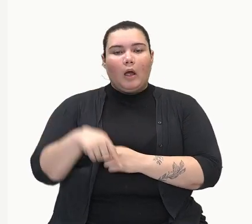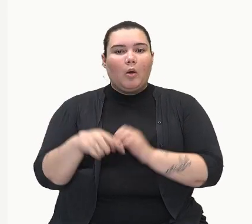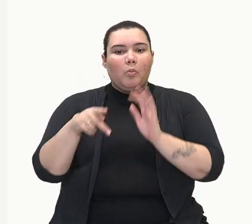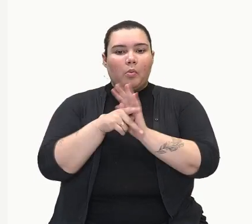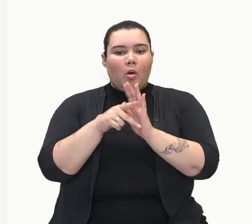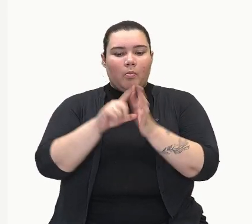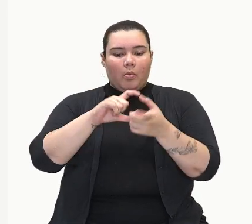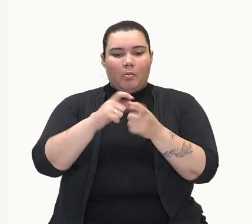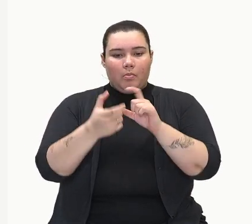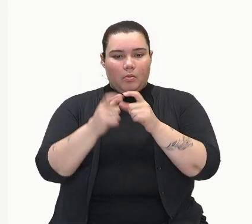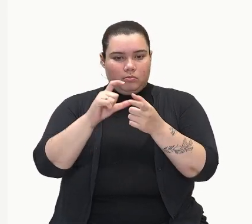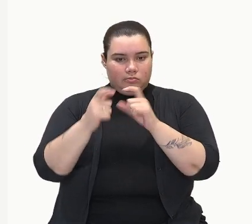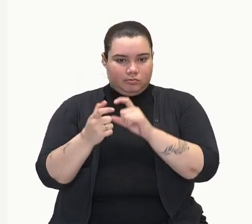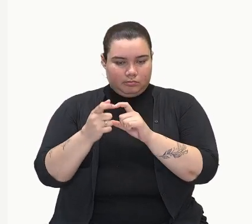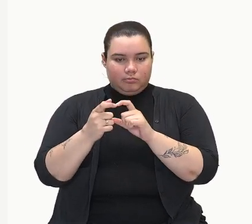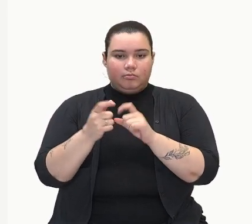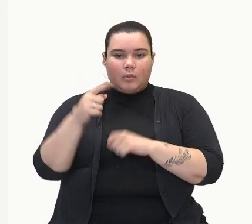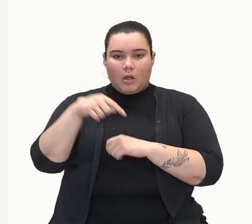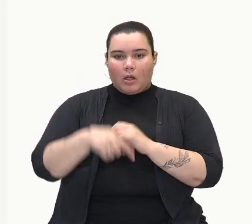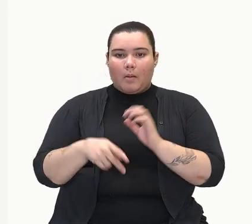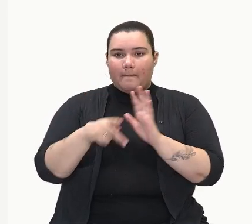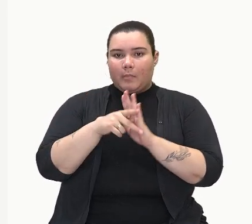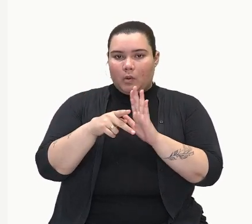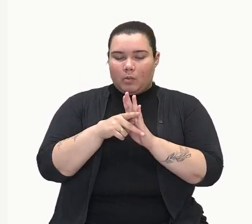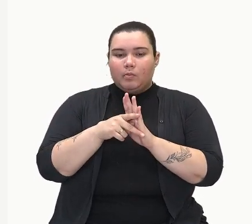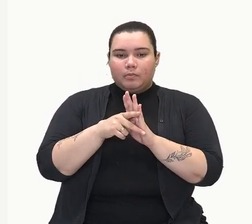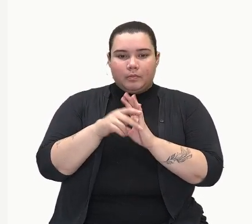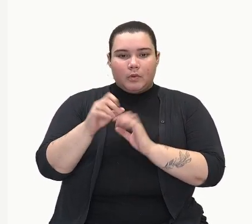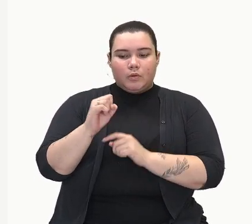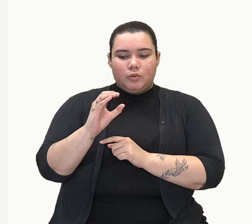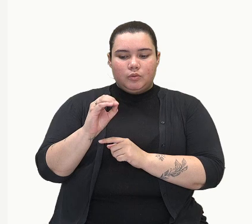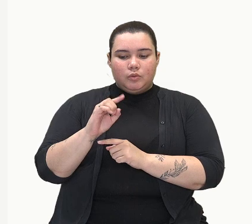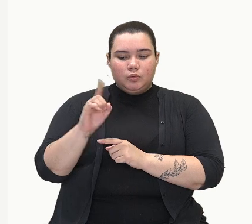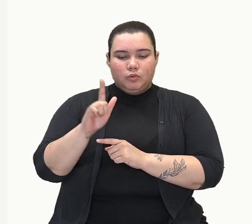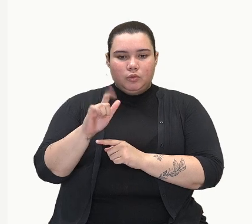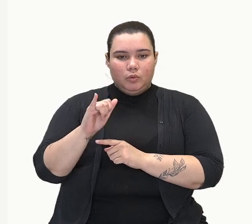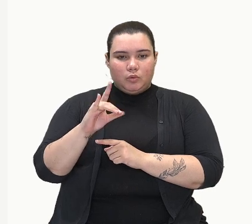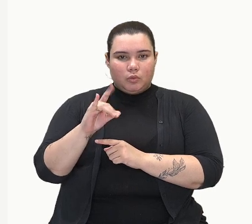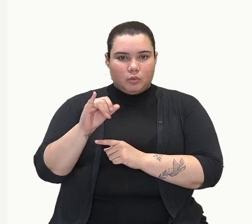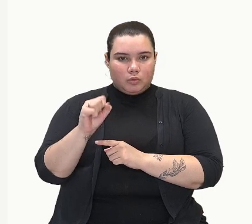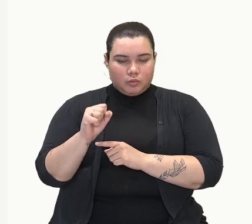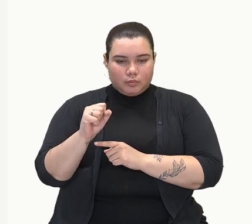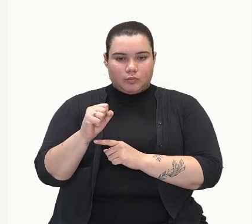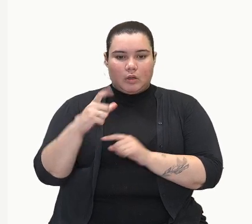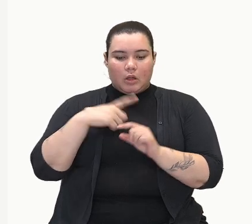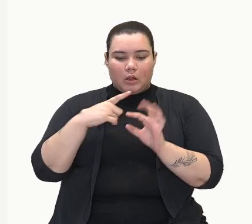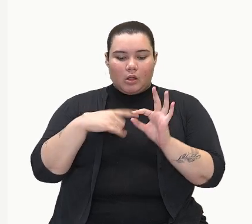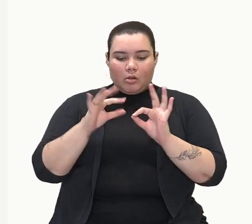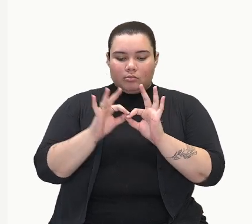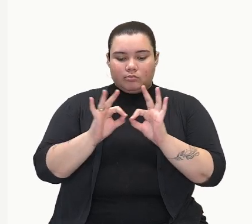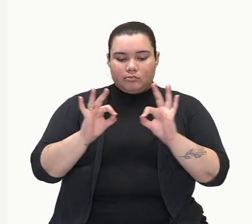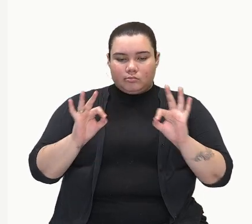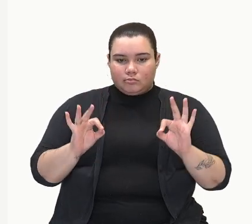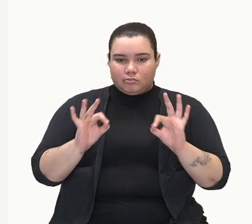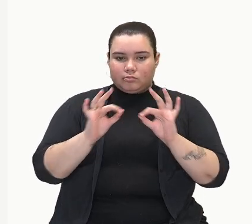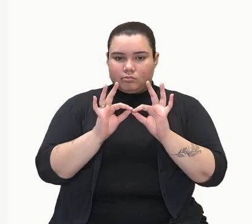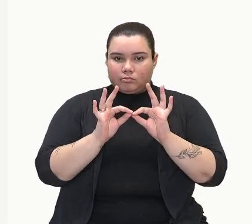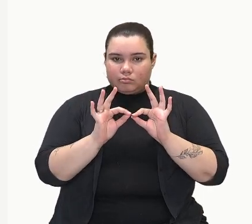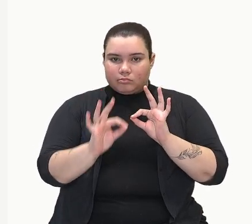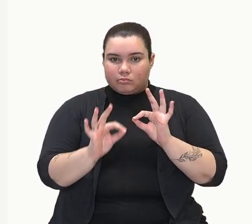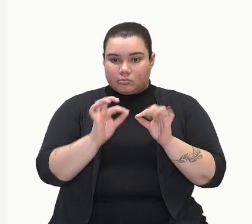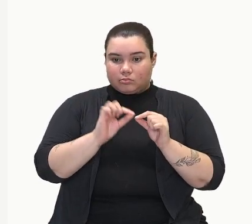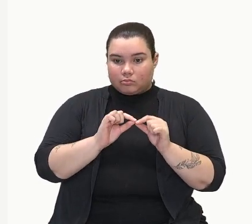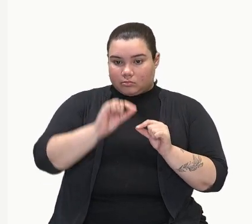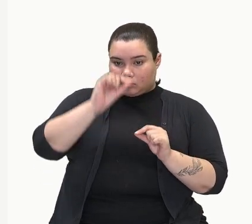né, que todos eles são sólidos geométricos, todos eles aí possuem largura, comprimento e altura,